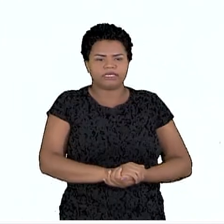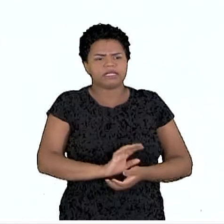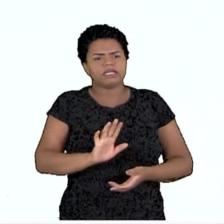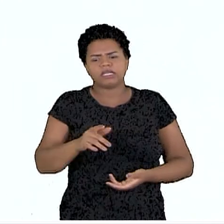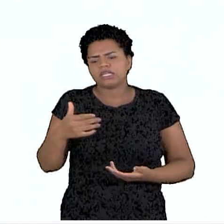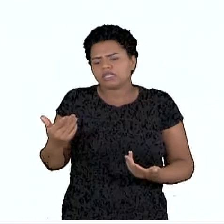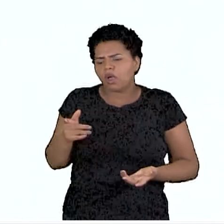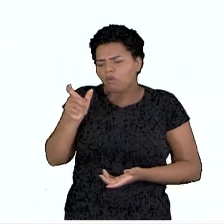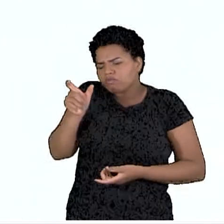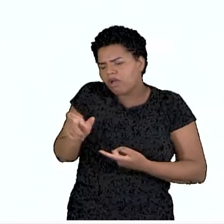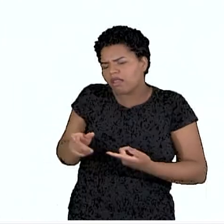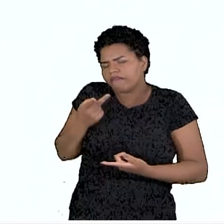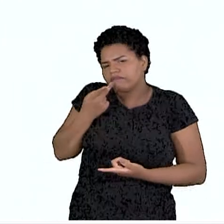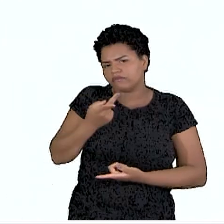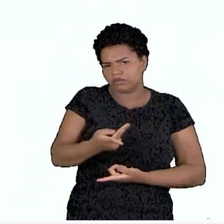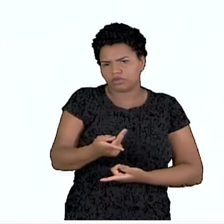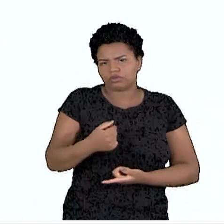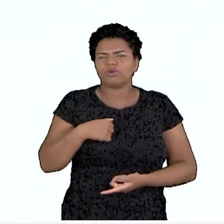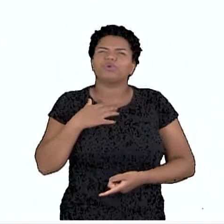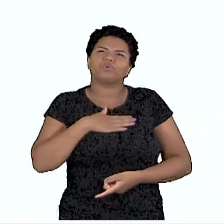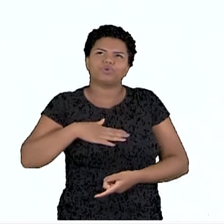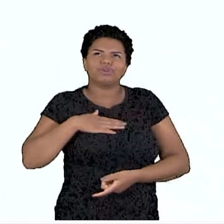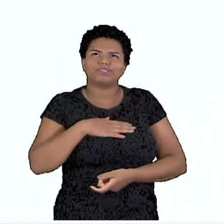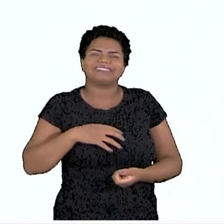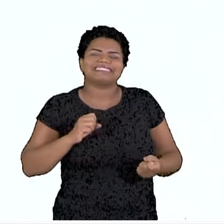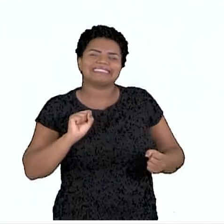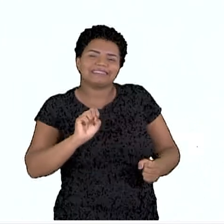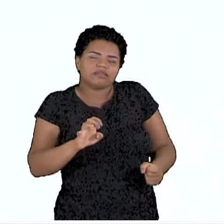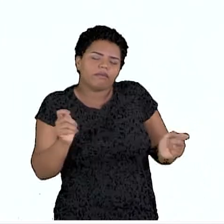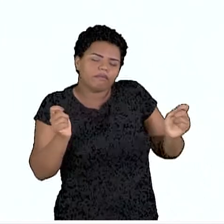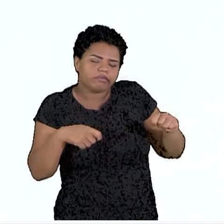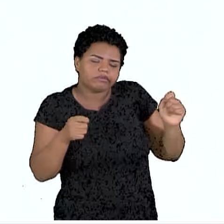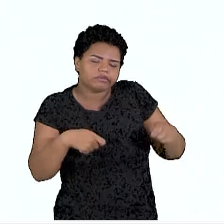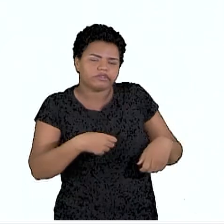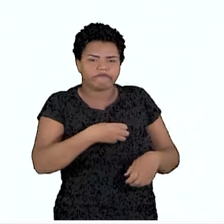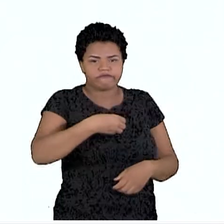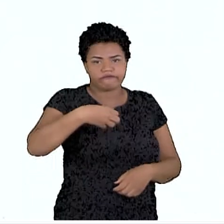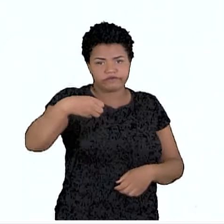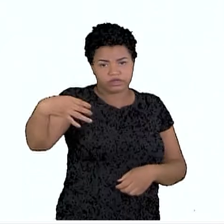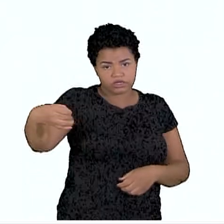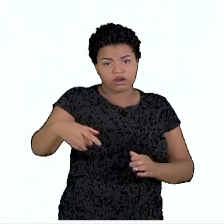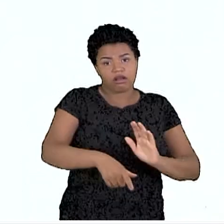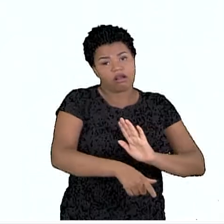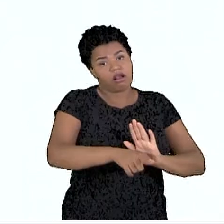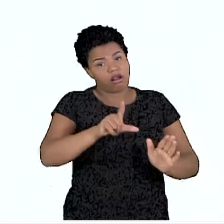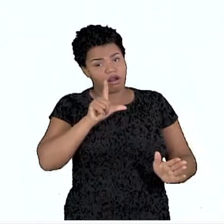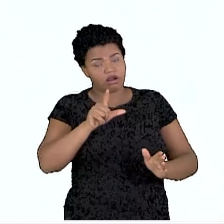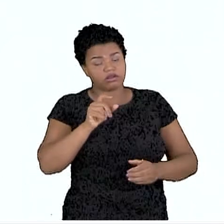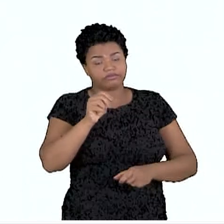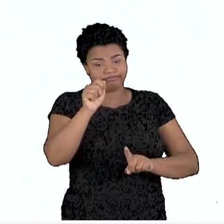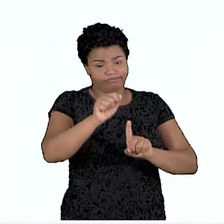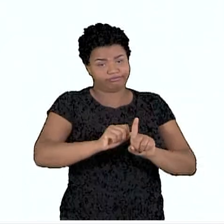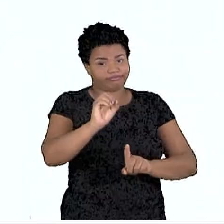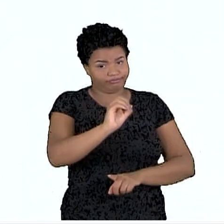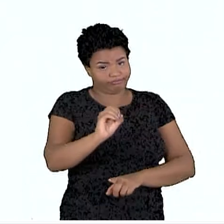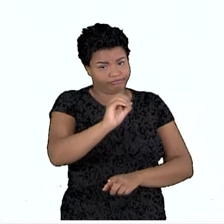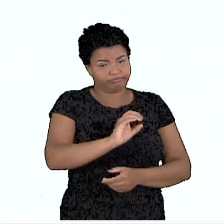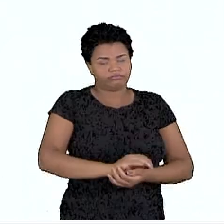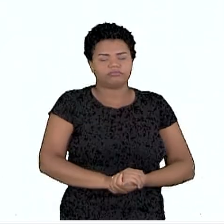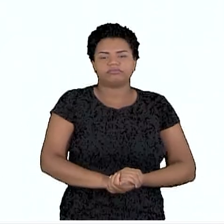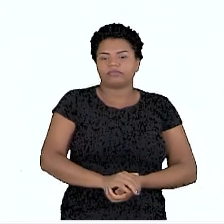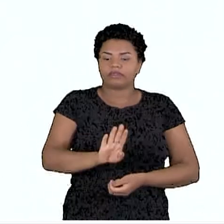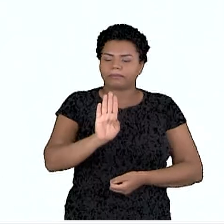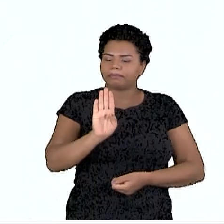disse, travessão, gostaria que fosse possível fazer a viagem antes de outubro. B,